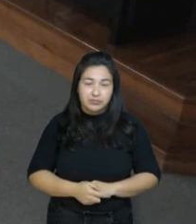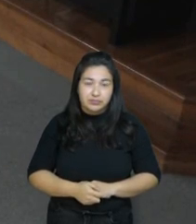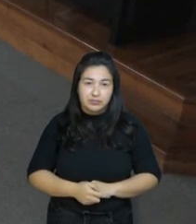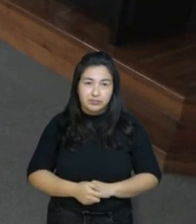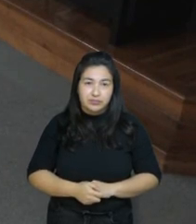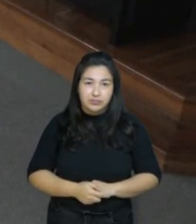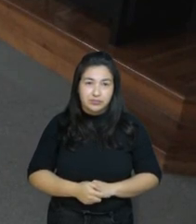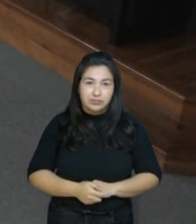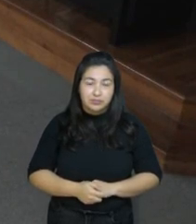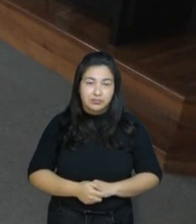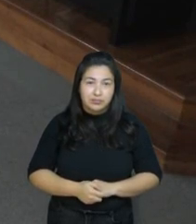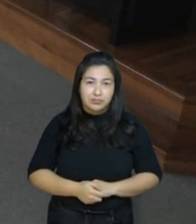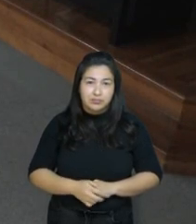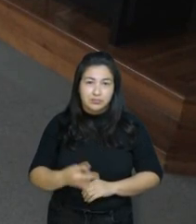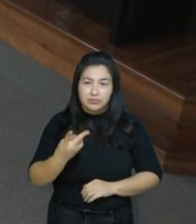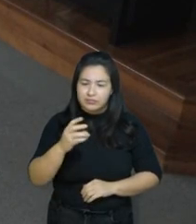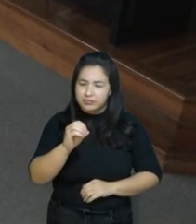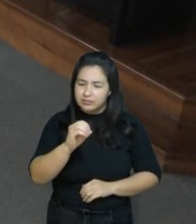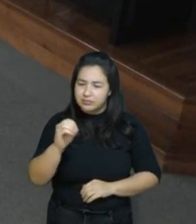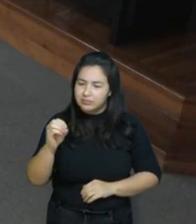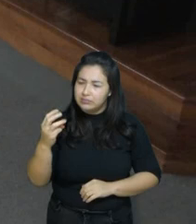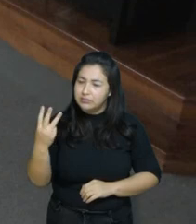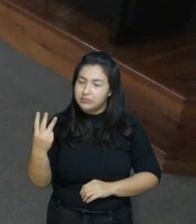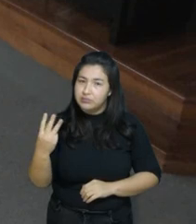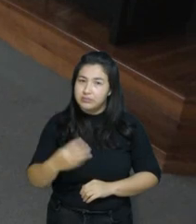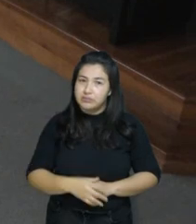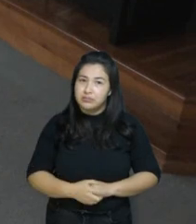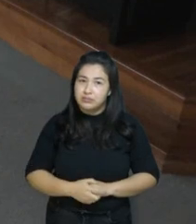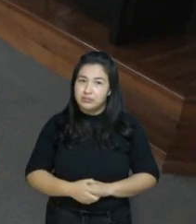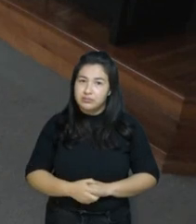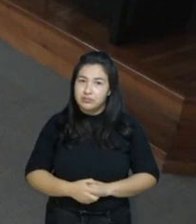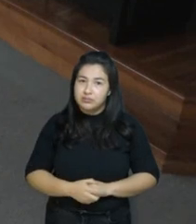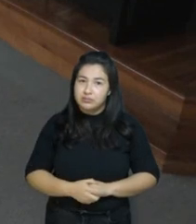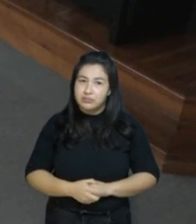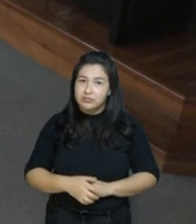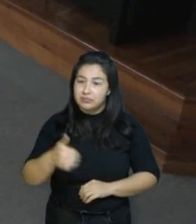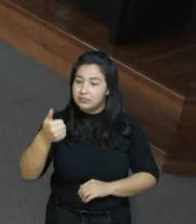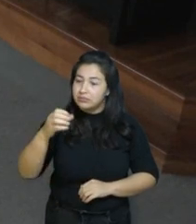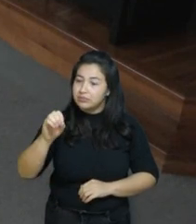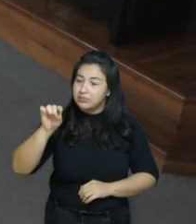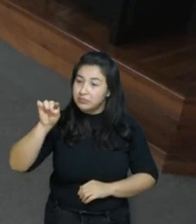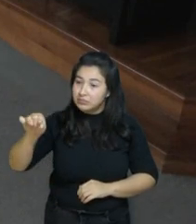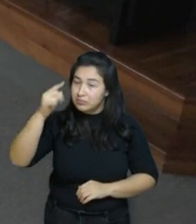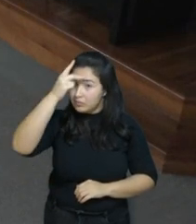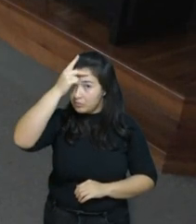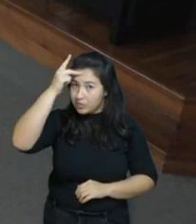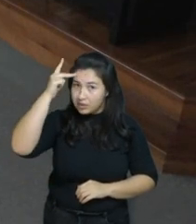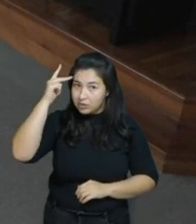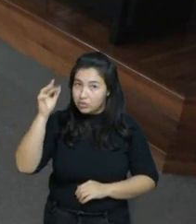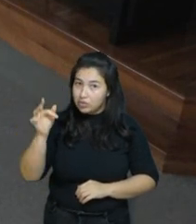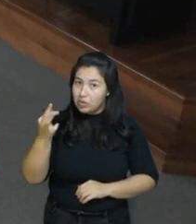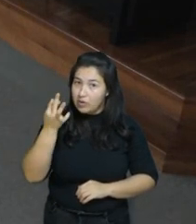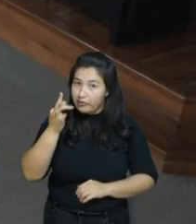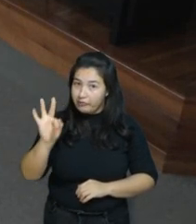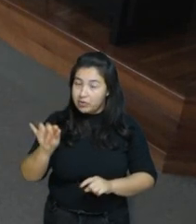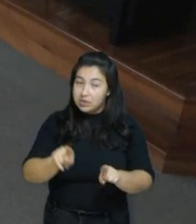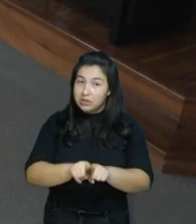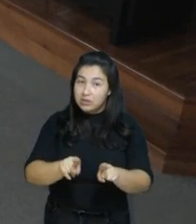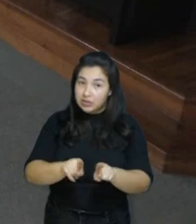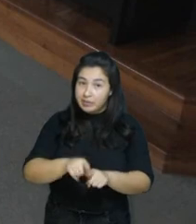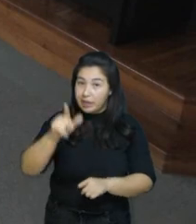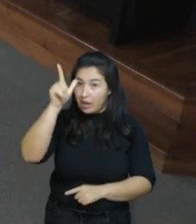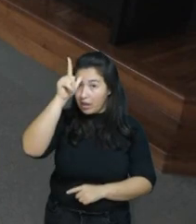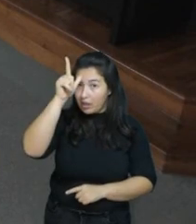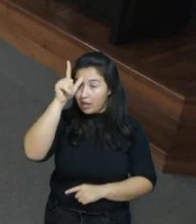Oi? 2003. 2003. 10 mil pessoas na França, 7 mil na Alemanha, e aí, quando junta